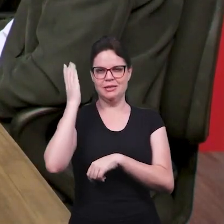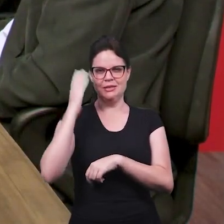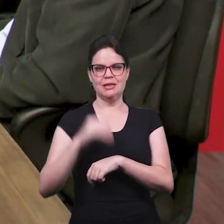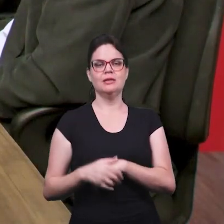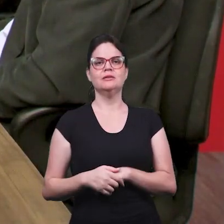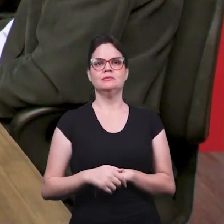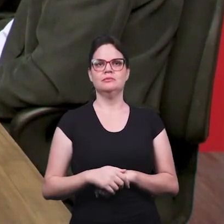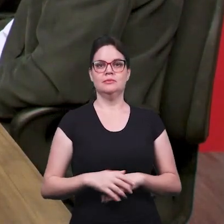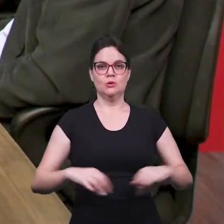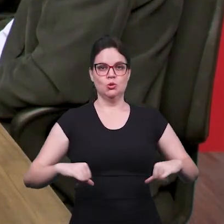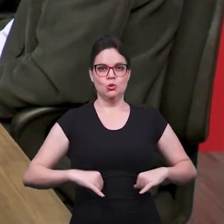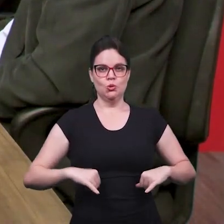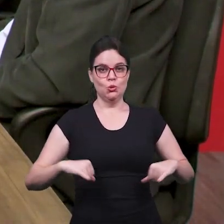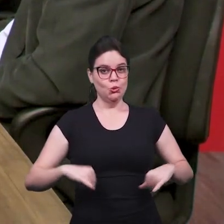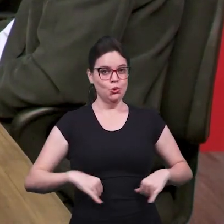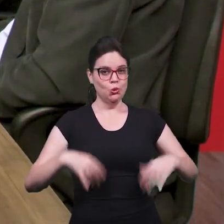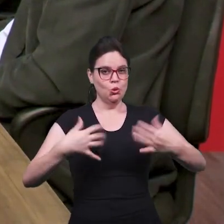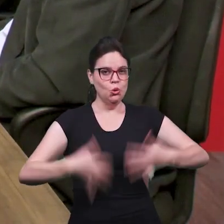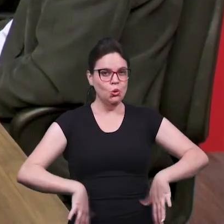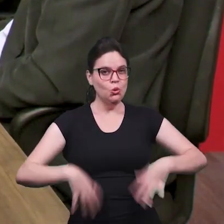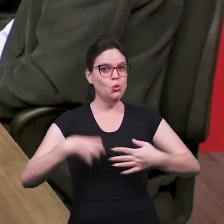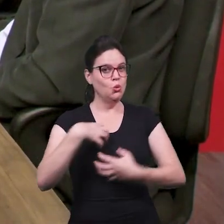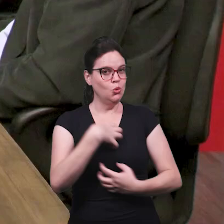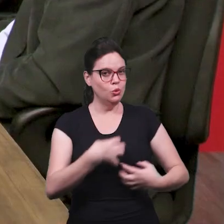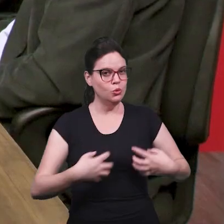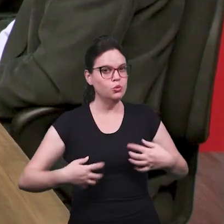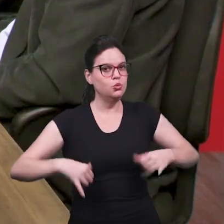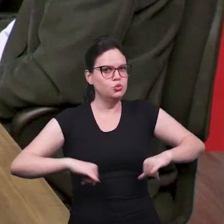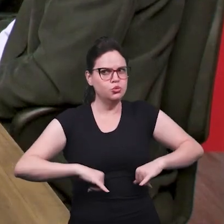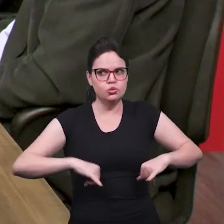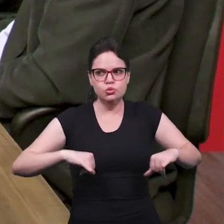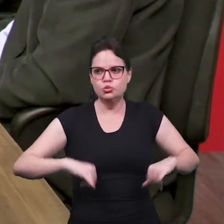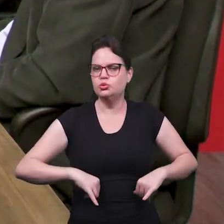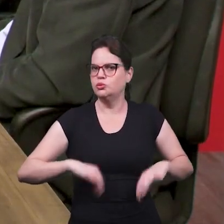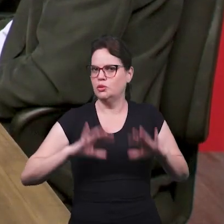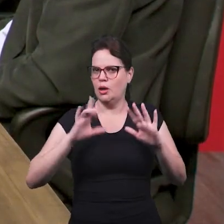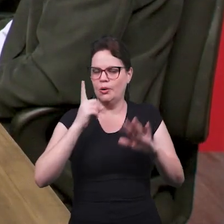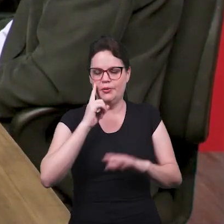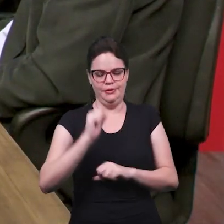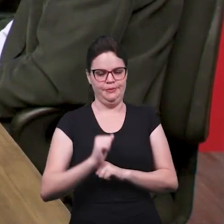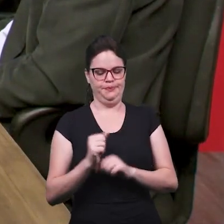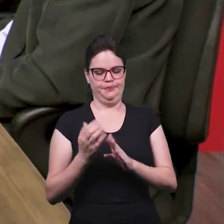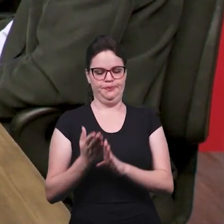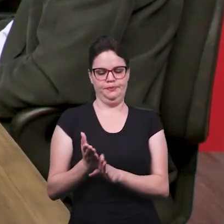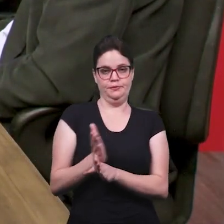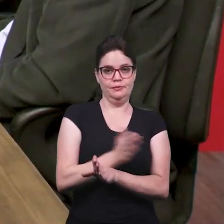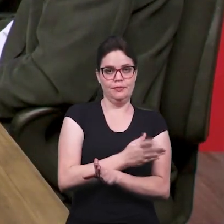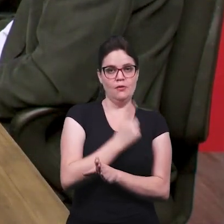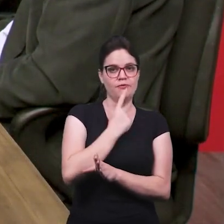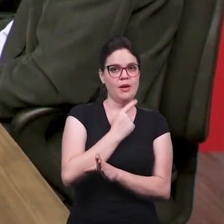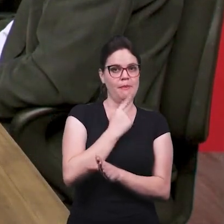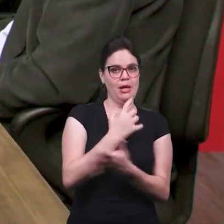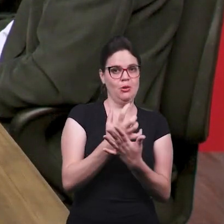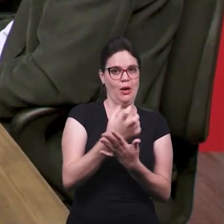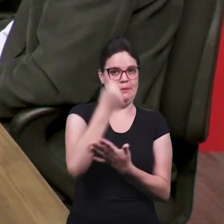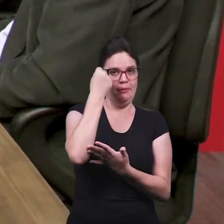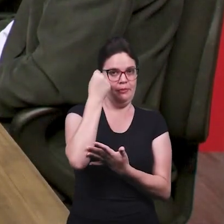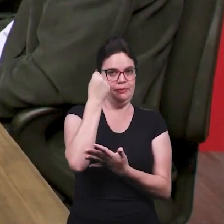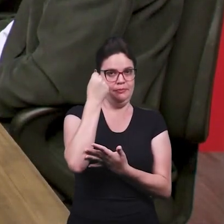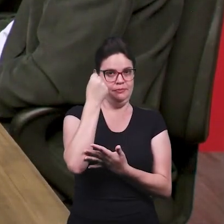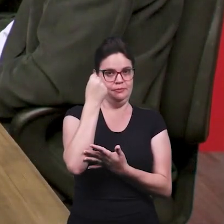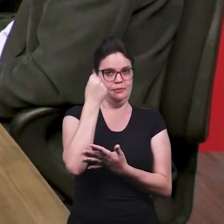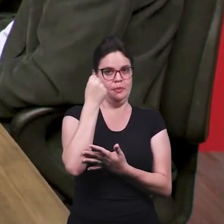em primeiro lugar, o arrebatamento, quando ele acontecer, dará início a